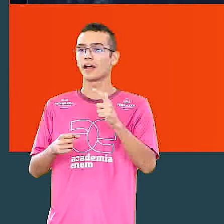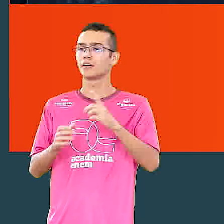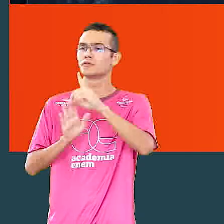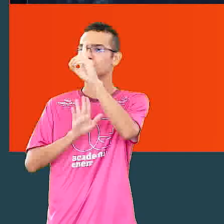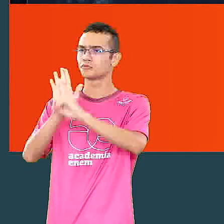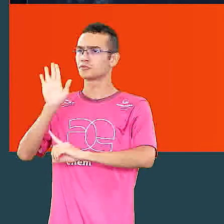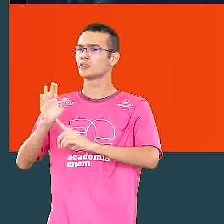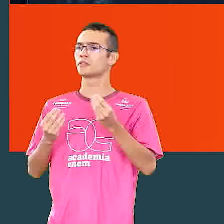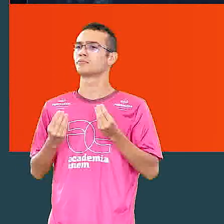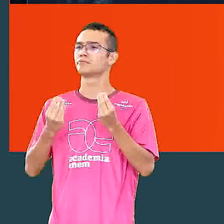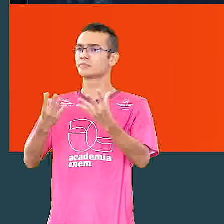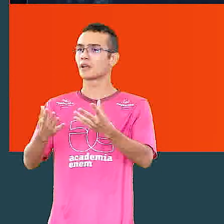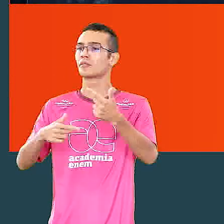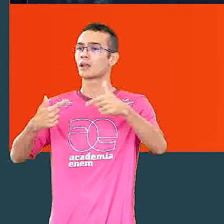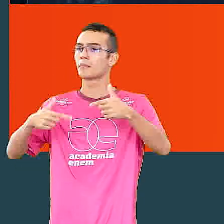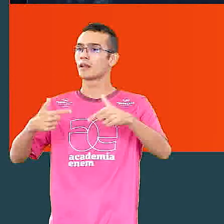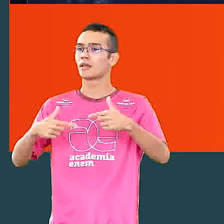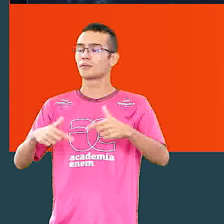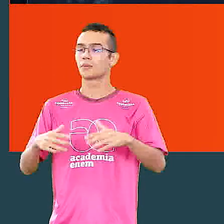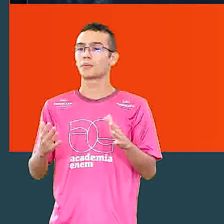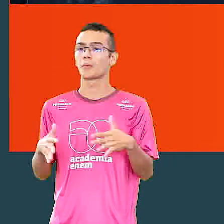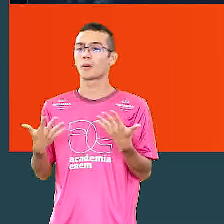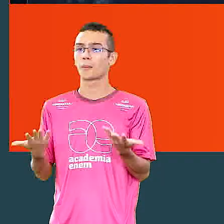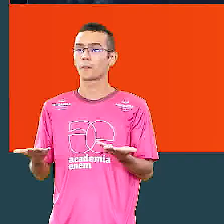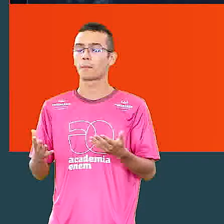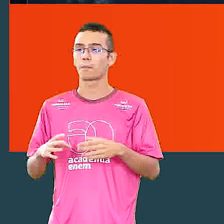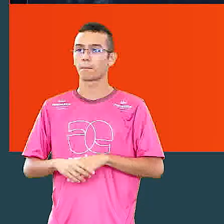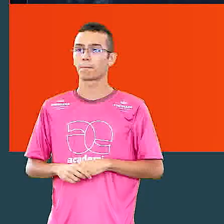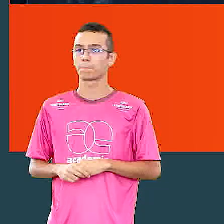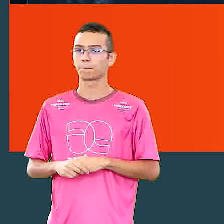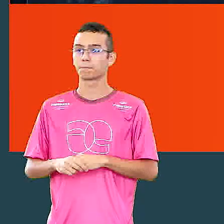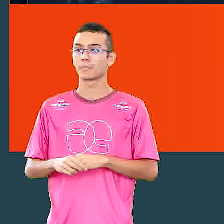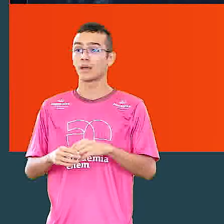17? Bota aí, Constituição de